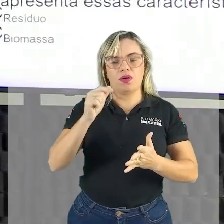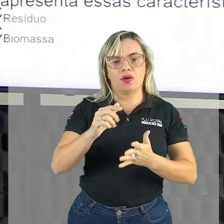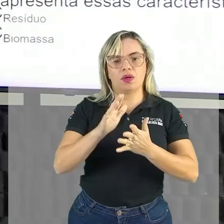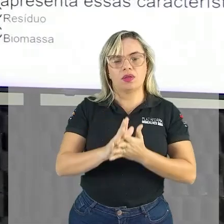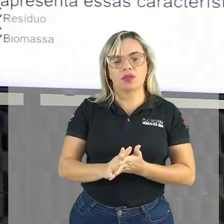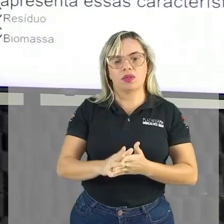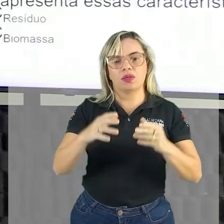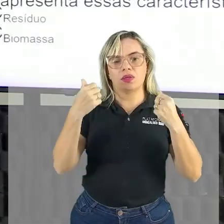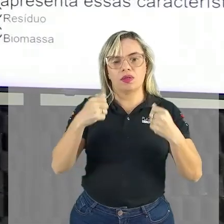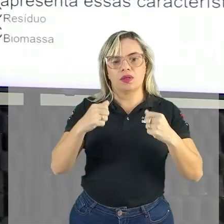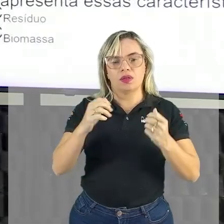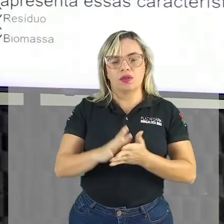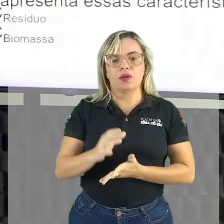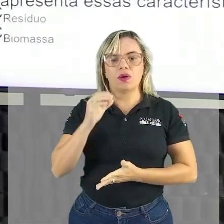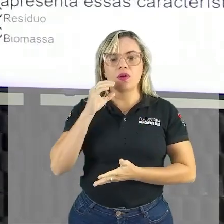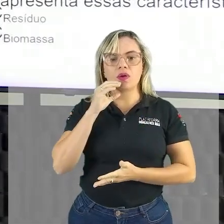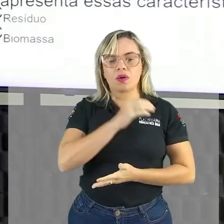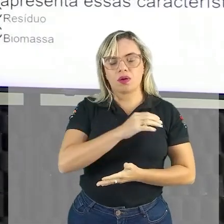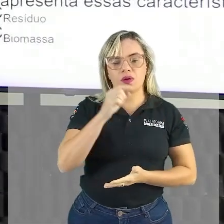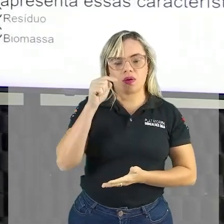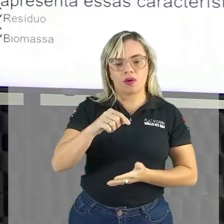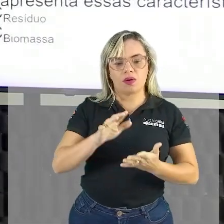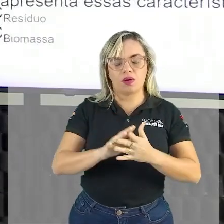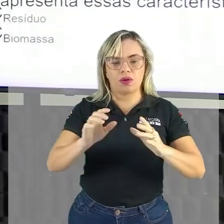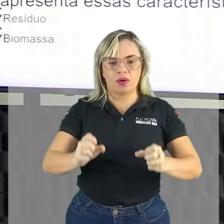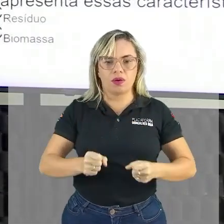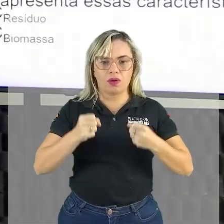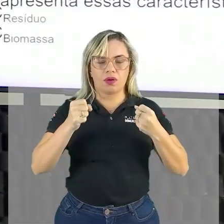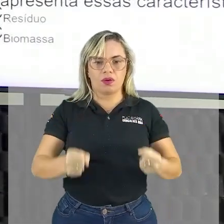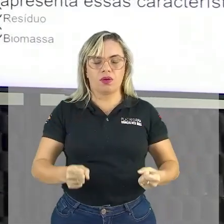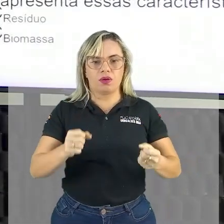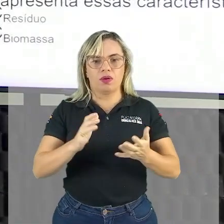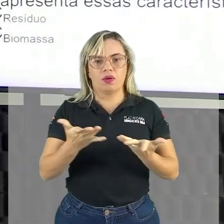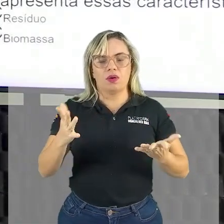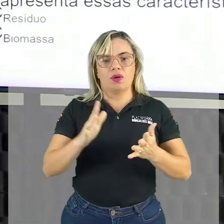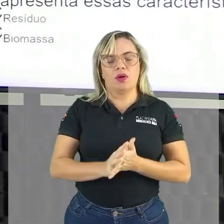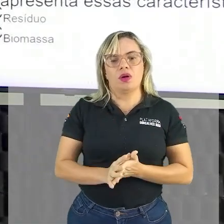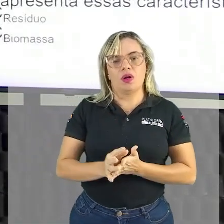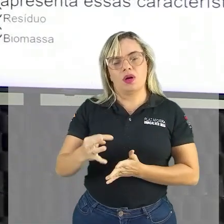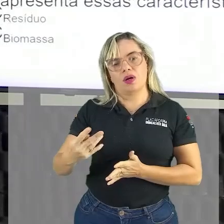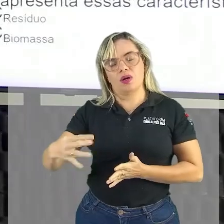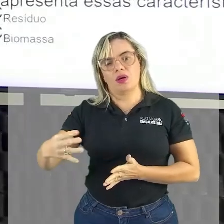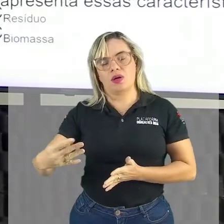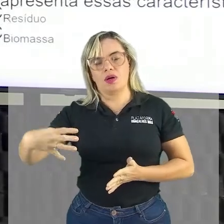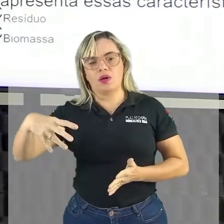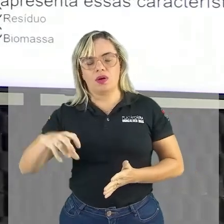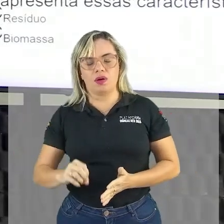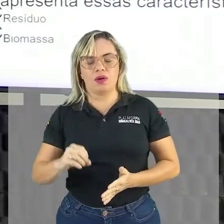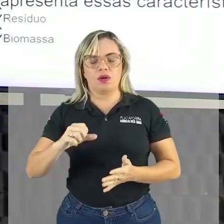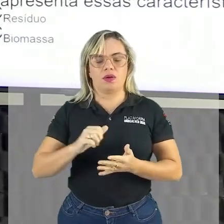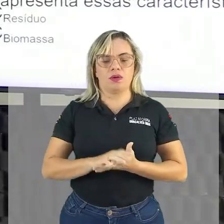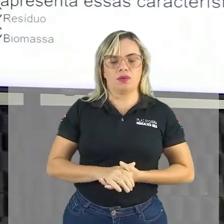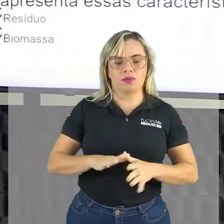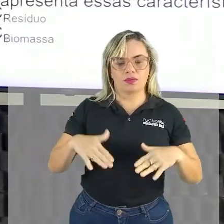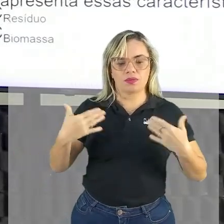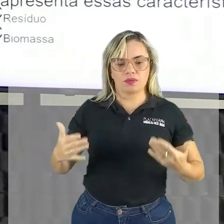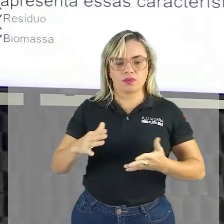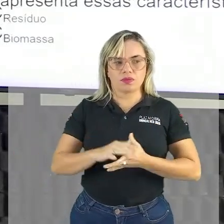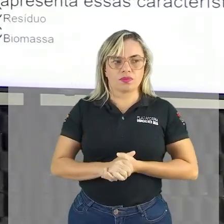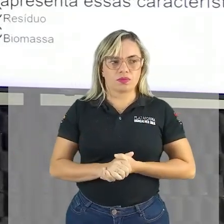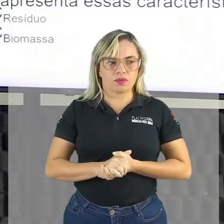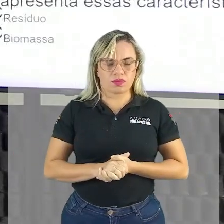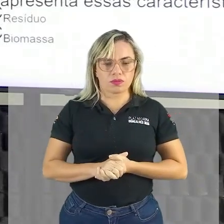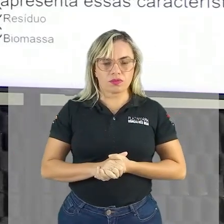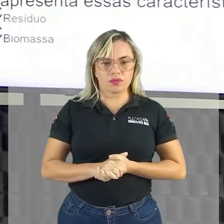Bacana? Olha como ele poderia mexer com a termoquímica aqui com você. Aqui, para mim do estado líquido